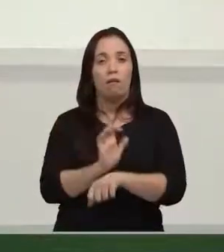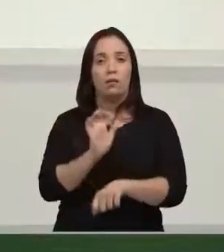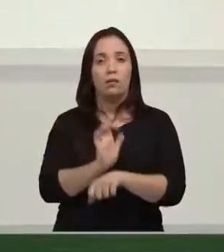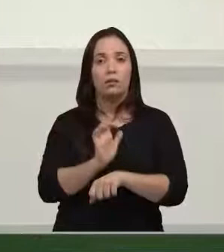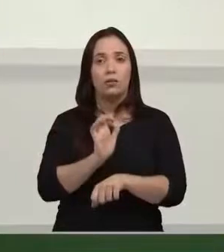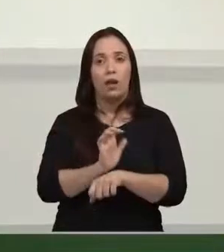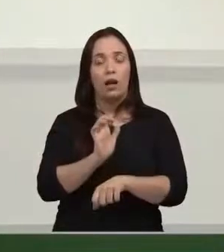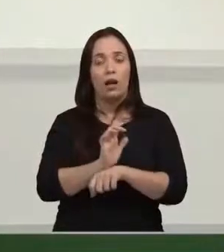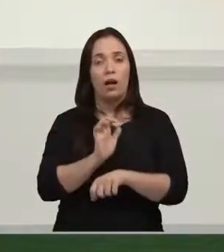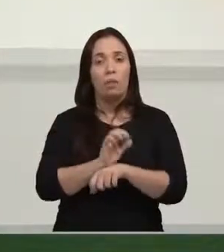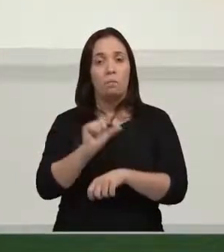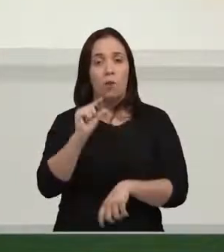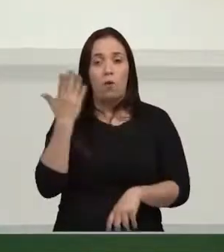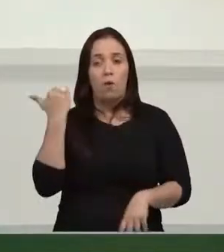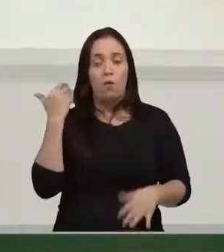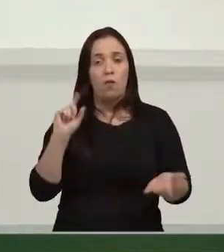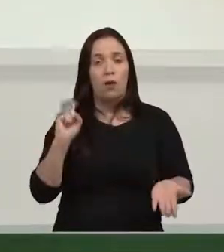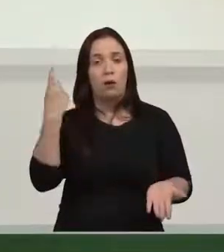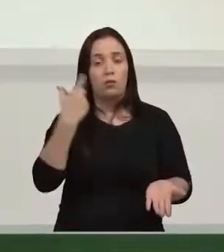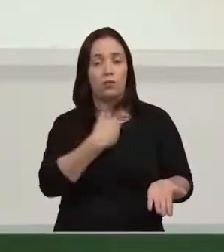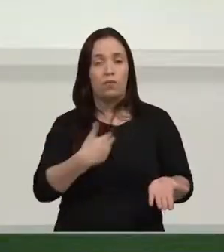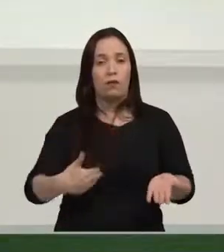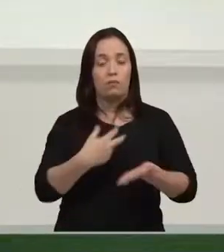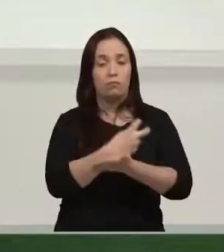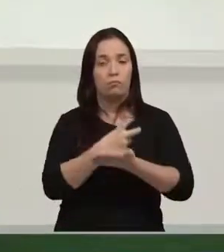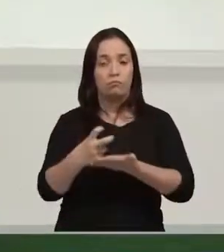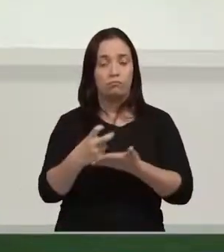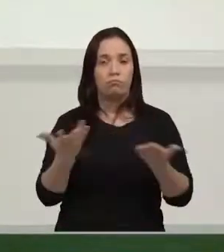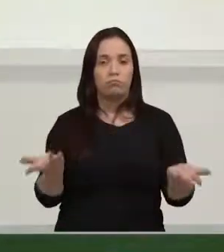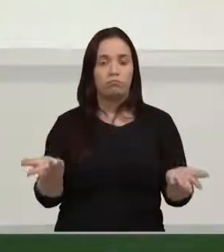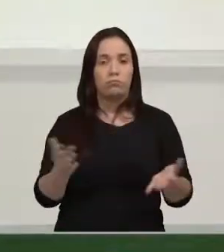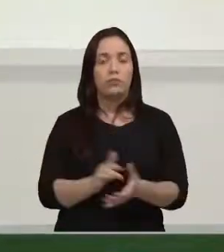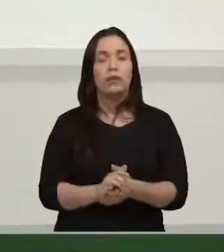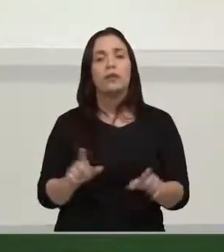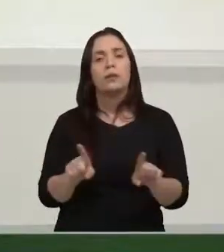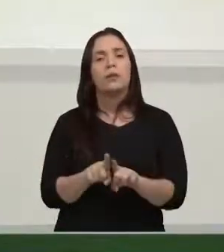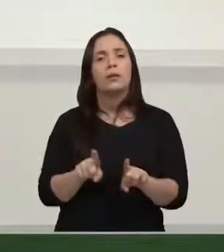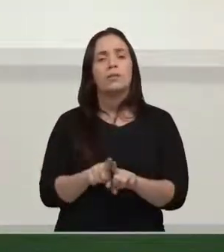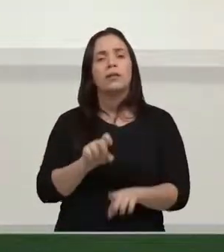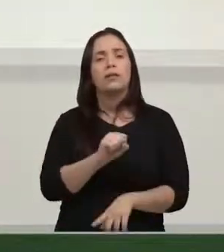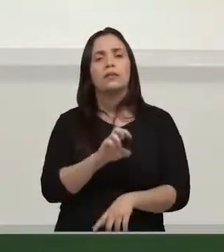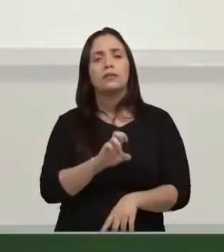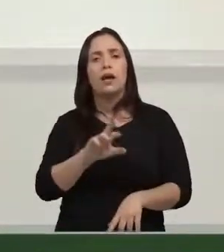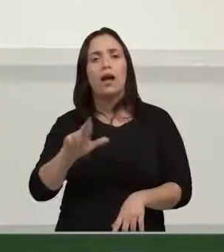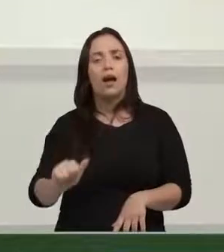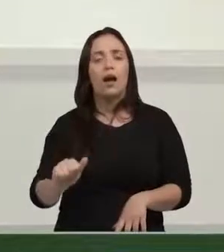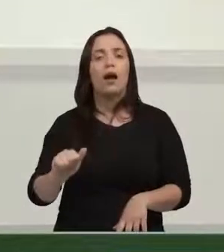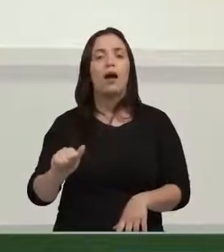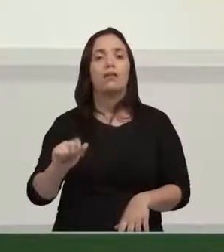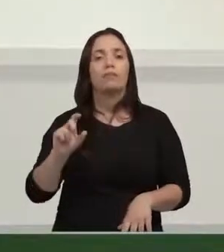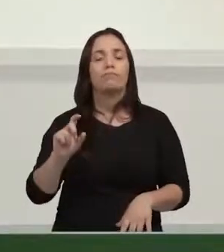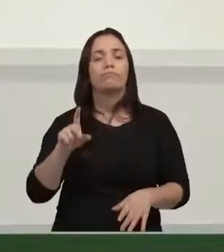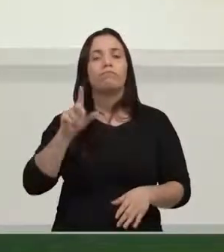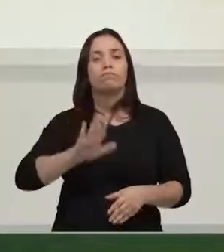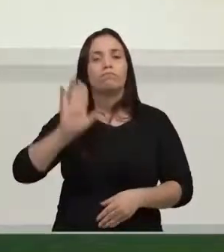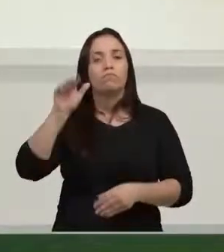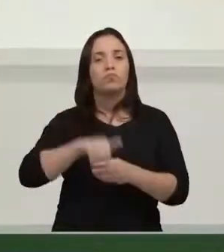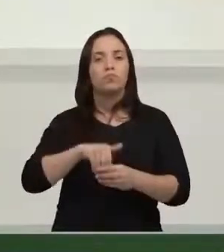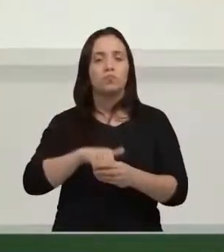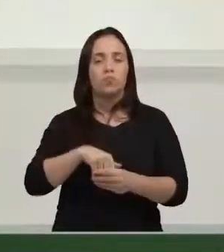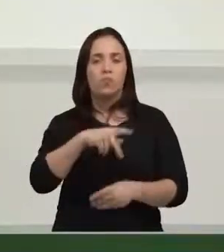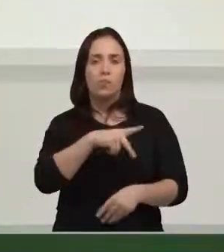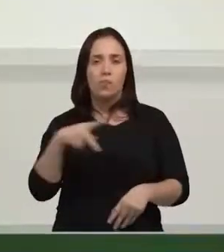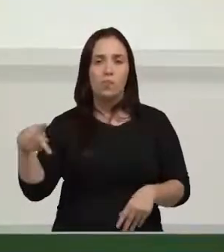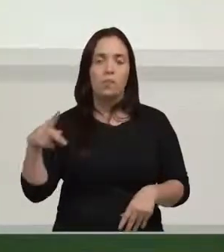de governar há 2 meses Exatamente. atrás. Então é um desastre, né? Você se lembra que o Serra foi candidato a